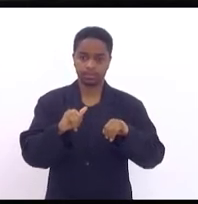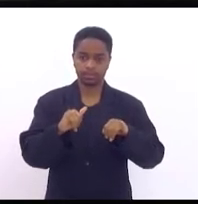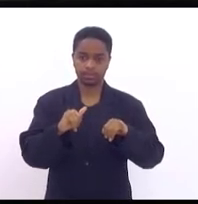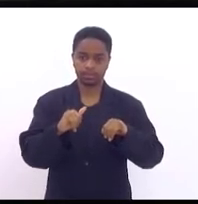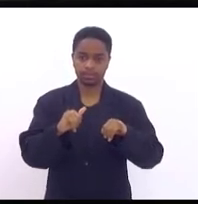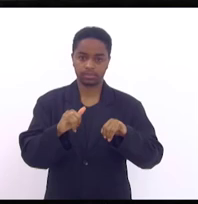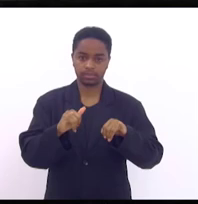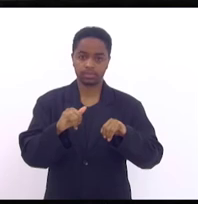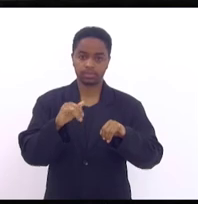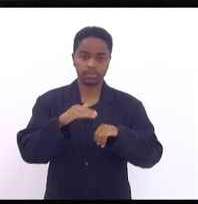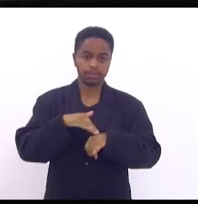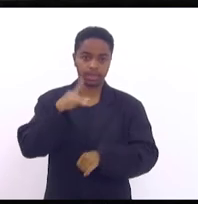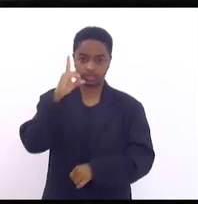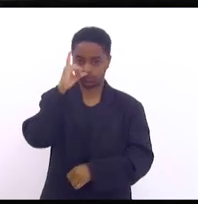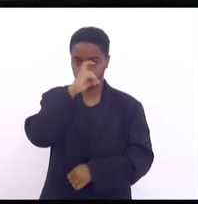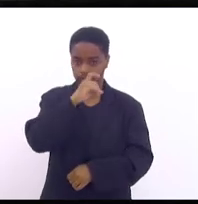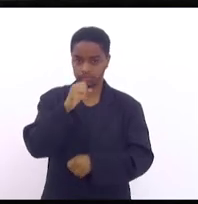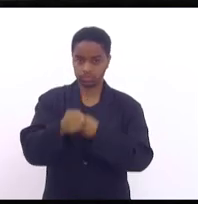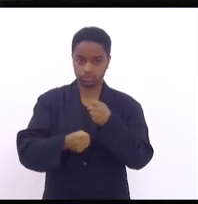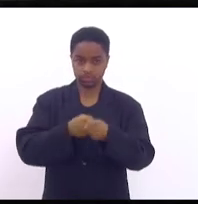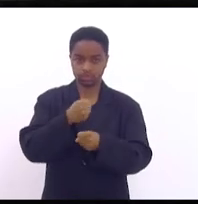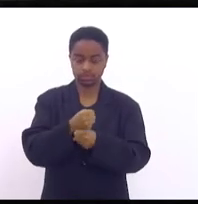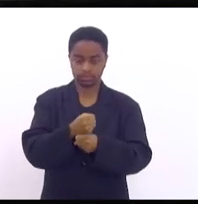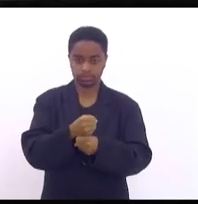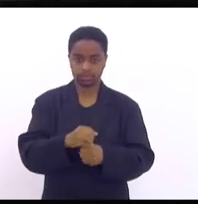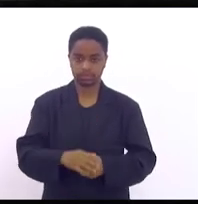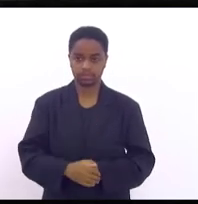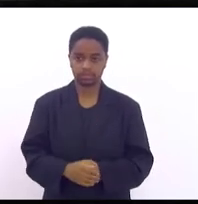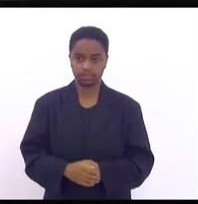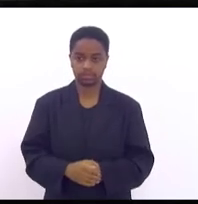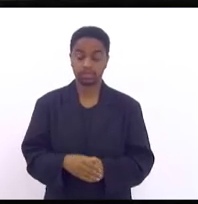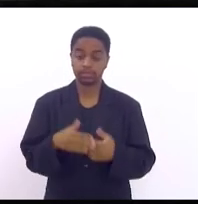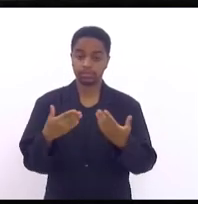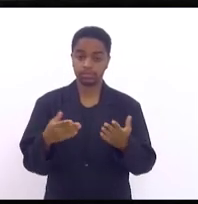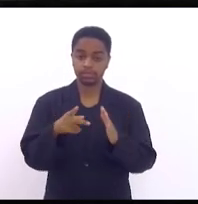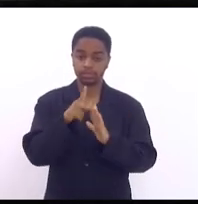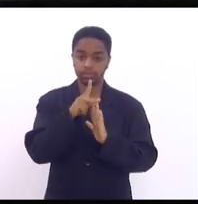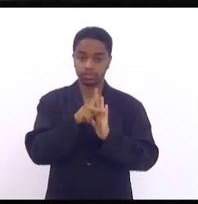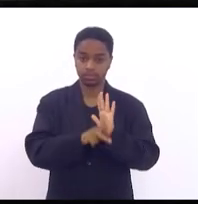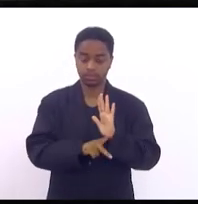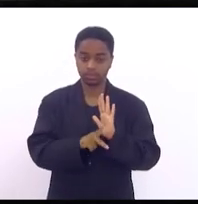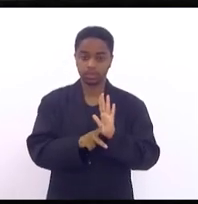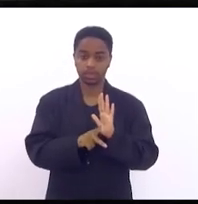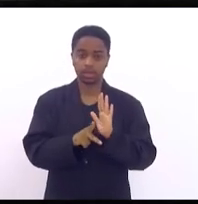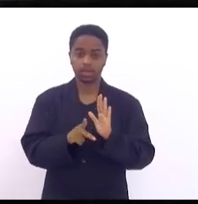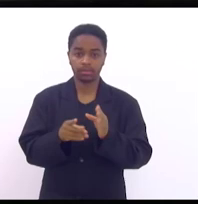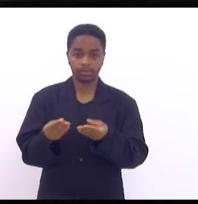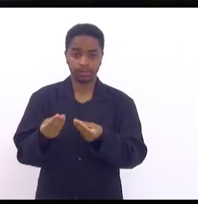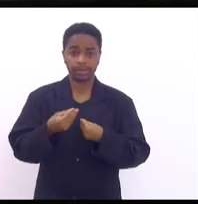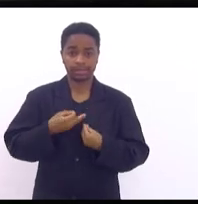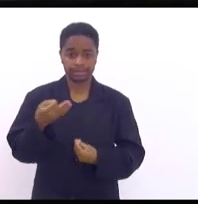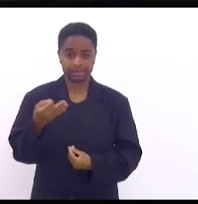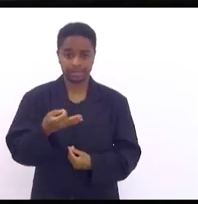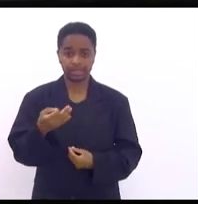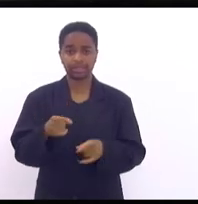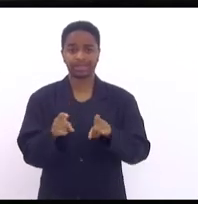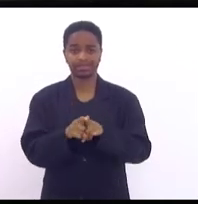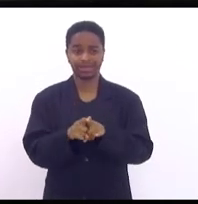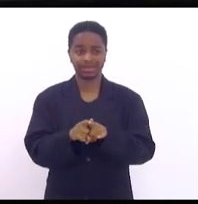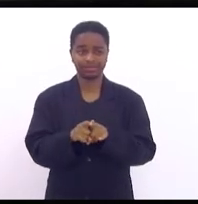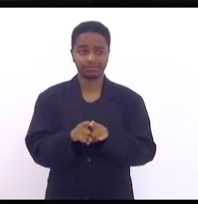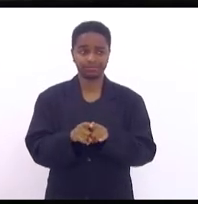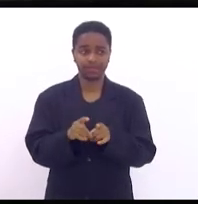ainda mais difíceis no próximo ano. Esse projeto me traz muitas certezas e incertezas,